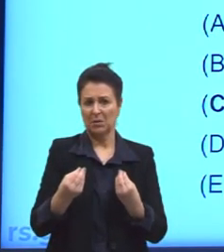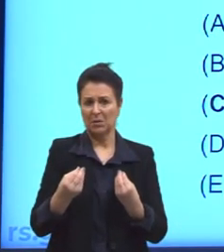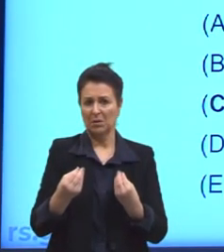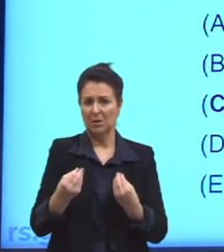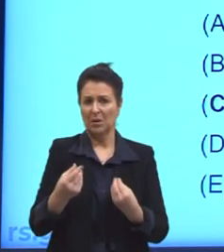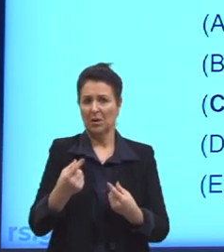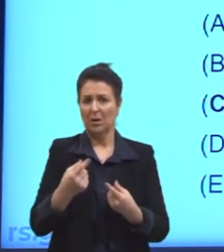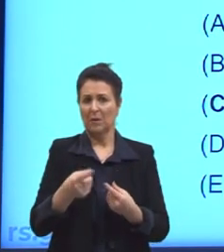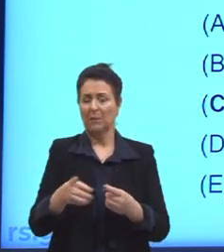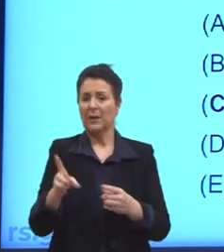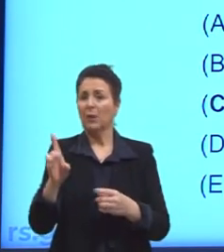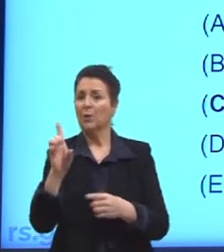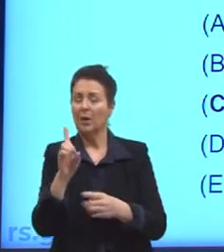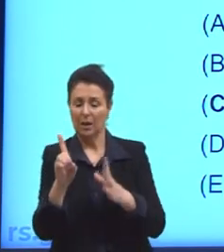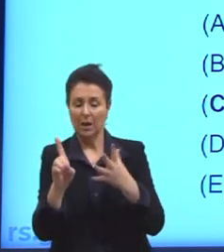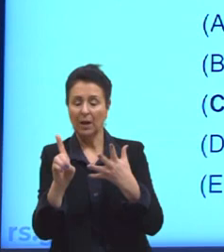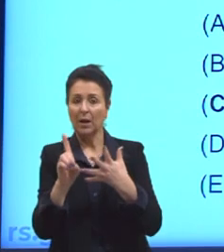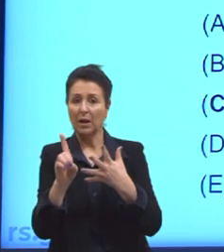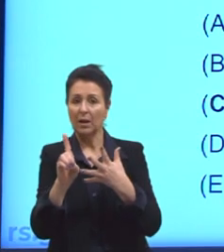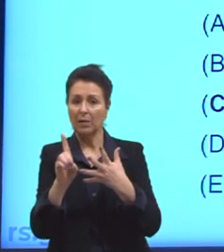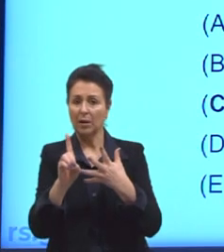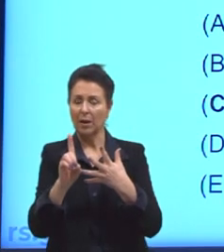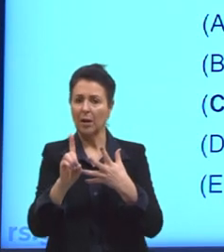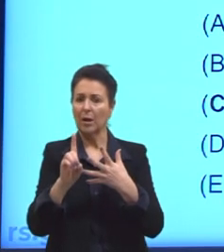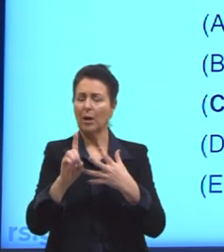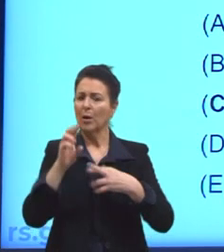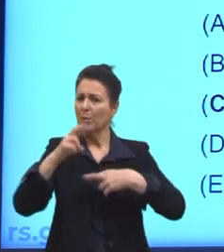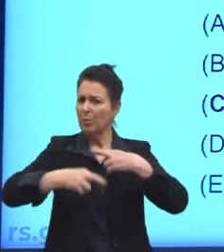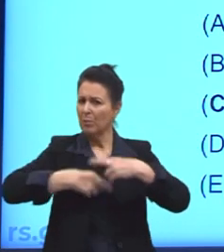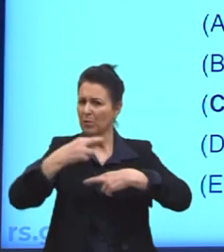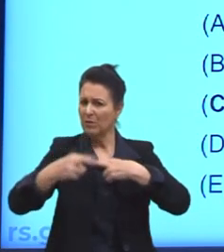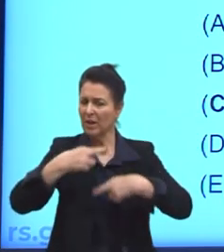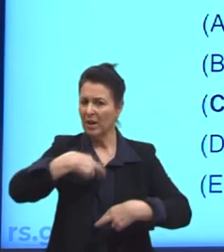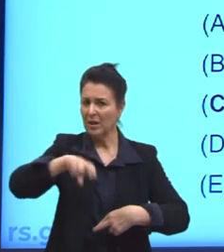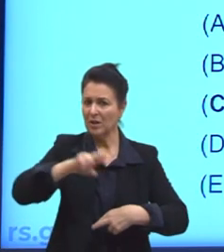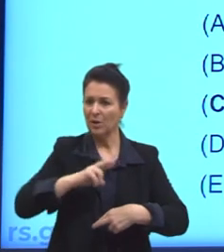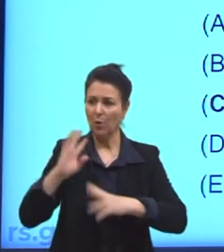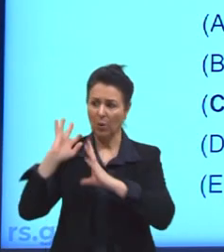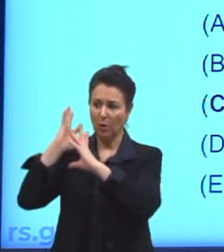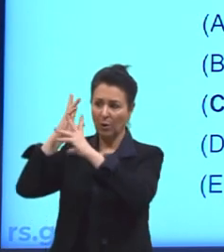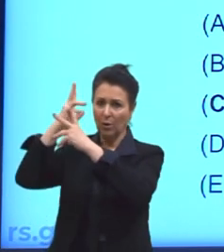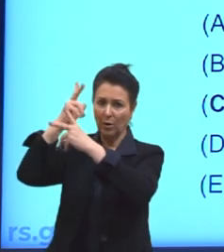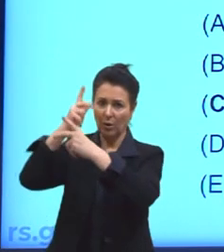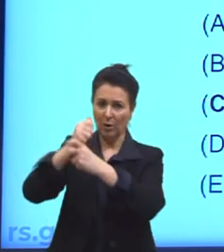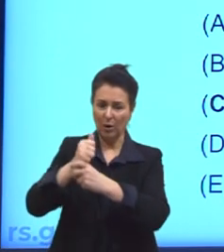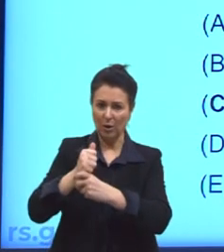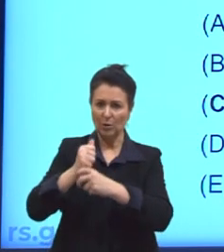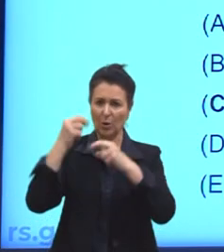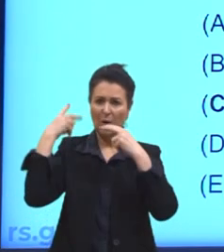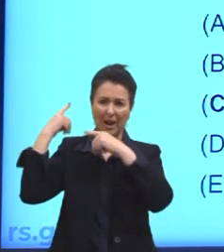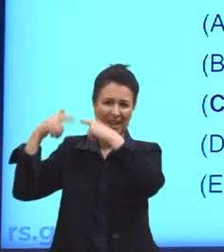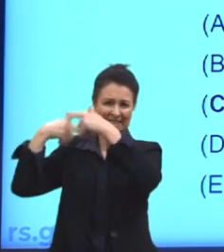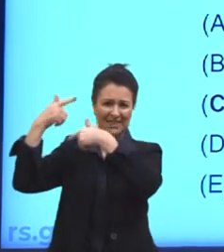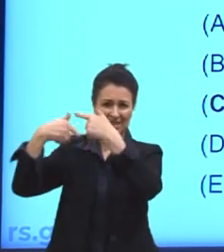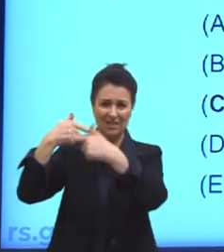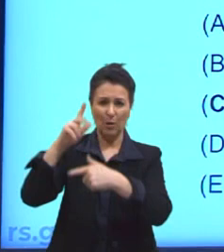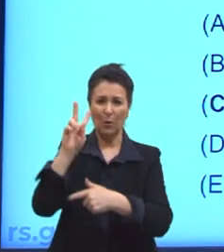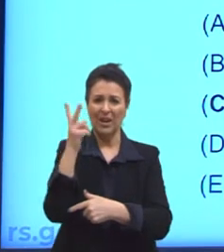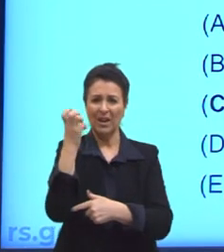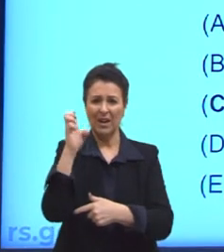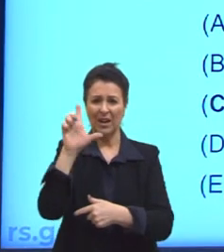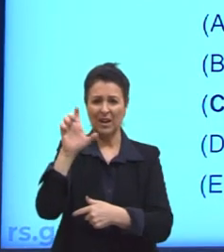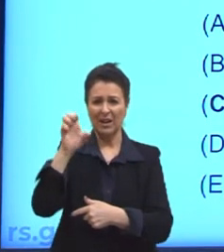a tela Alternativa de reformar a religião por meio do retorno à tradição helenística não não